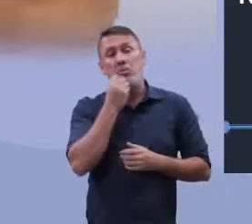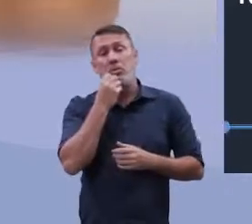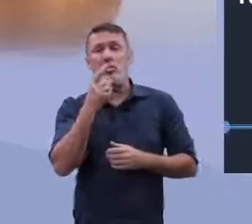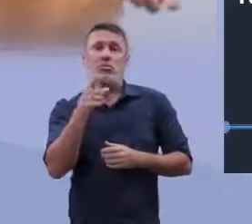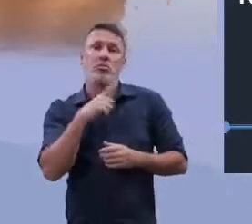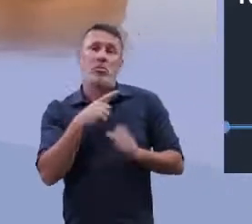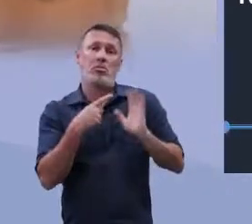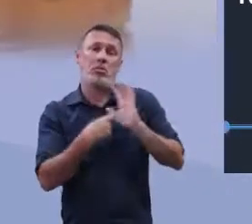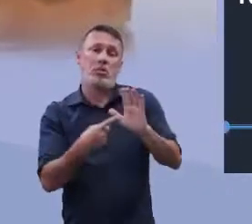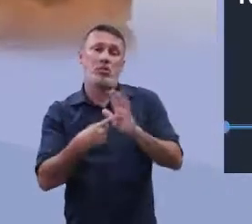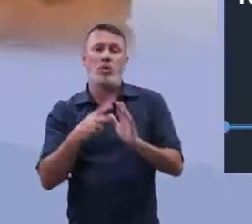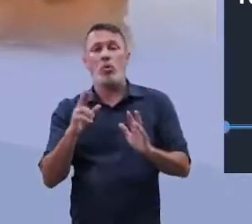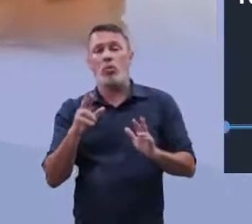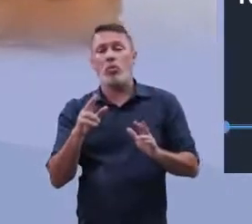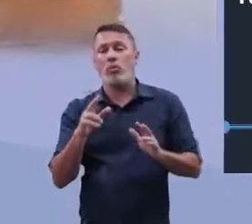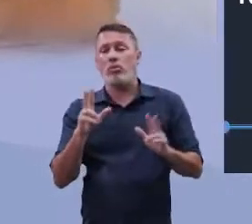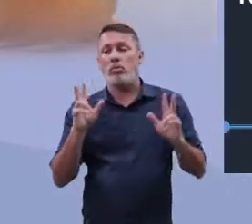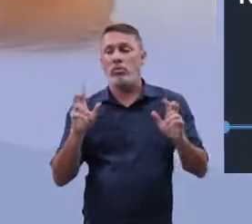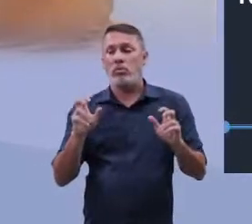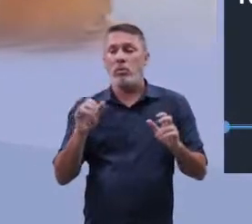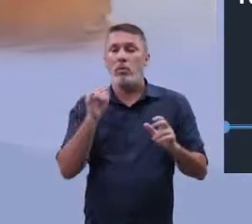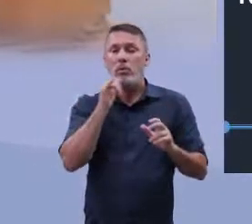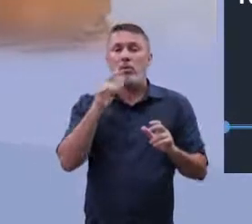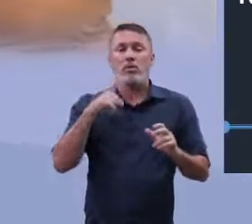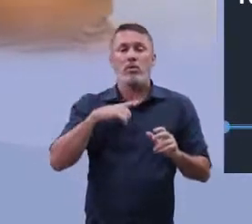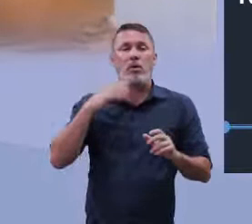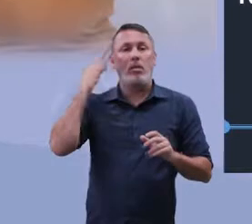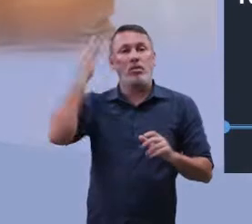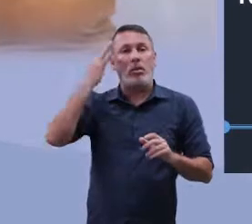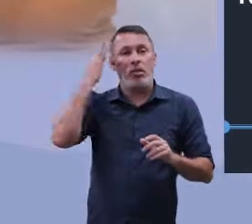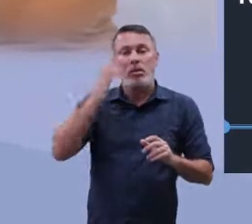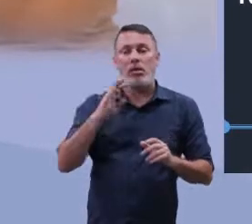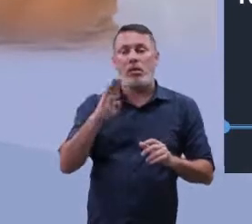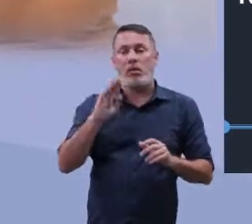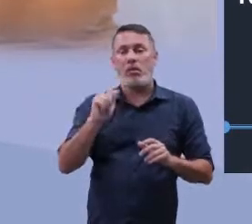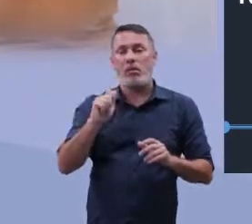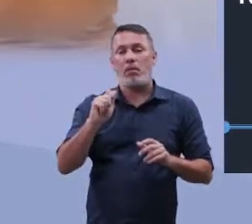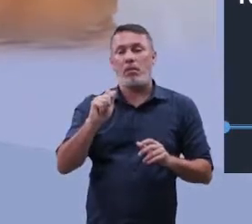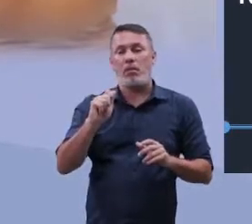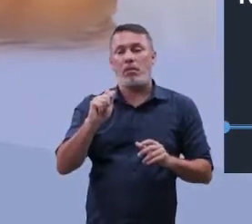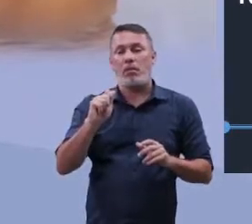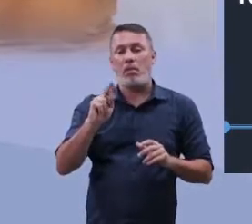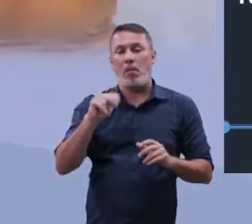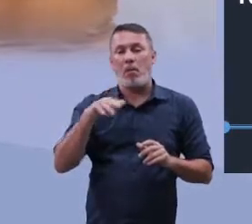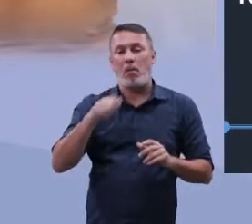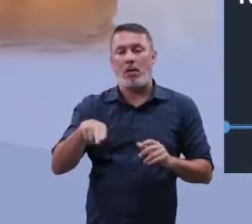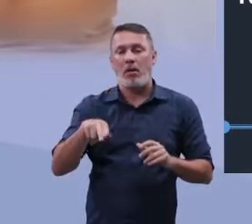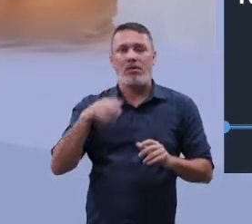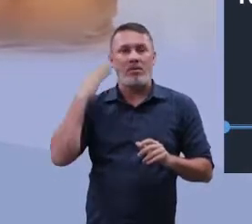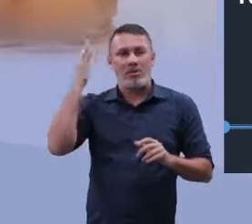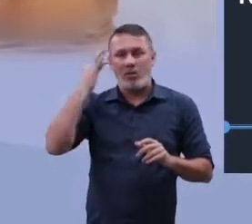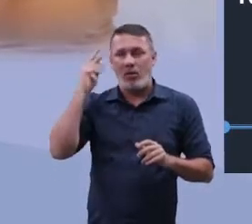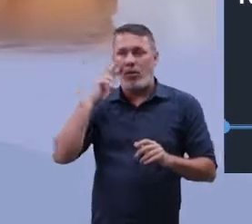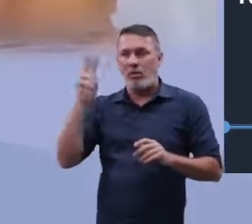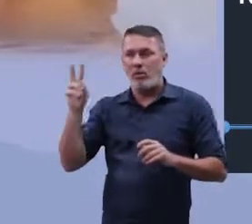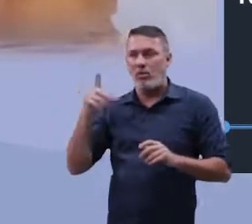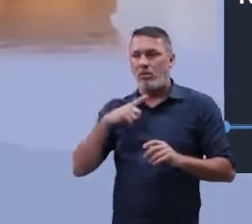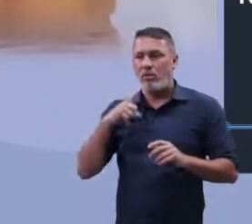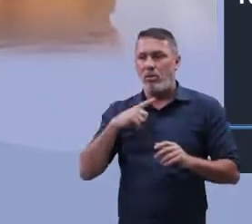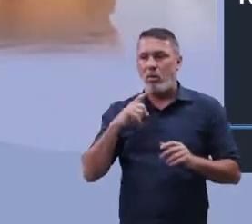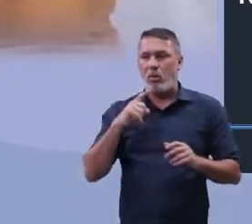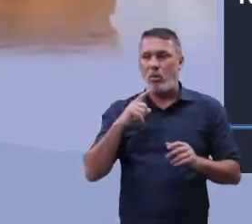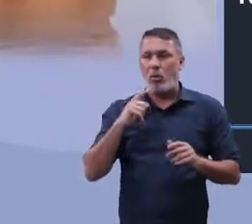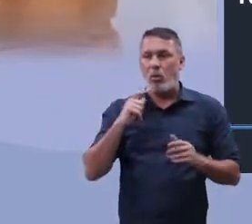poderia citar alguma coisa voltado para Bauman, que ele trata, né, algum aspecto sociólogo, que ele trata as ideias